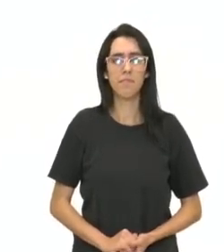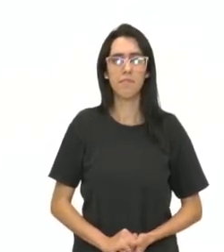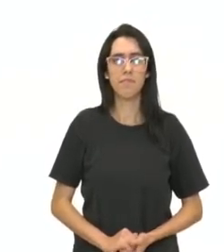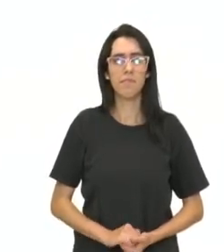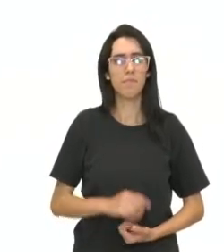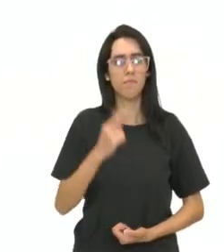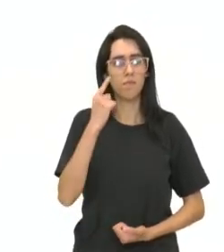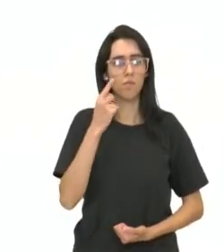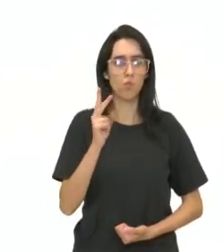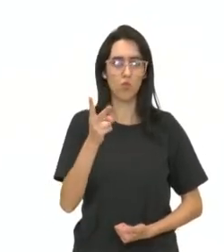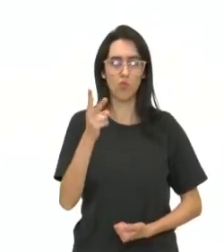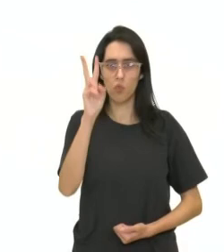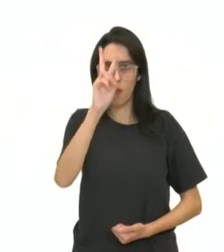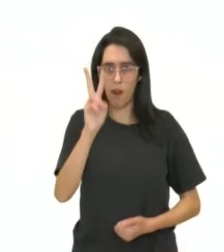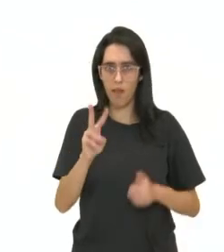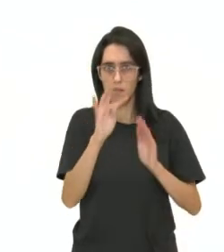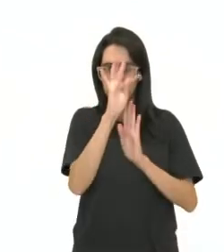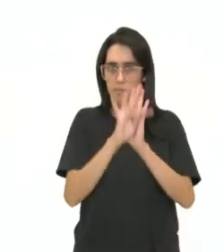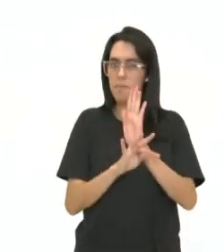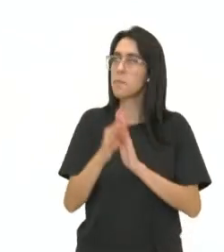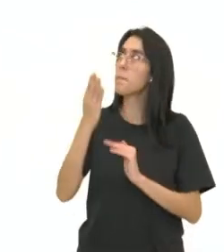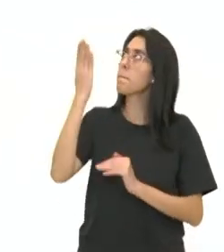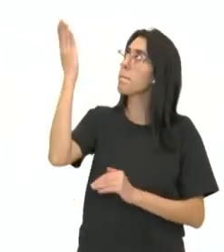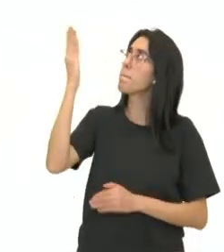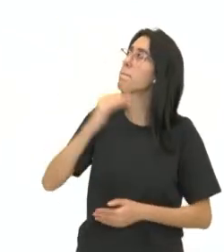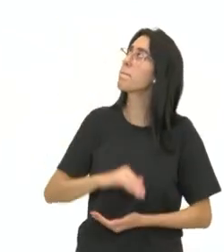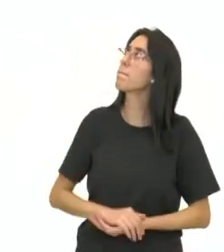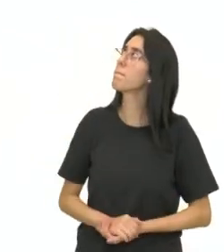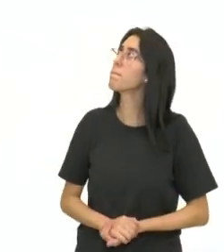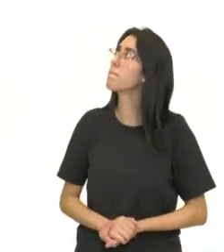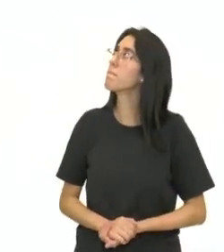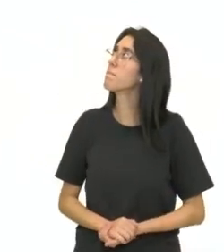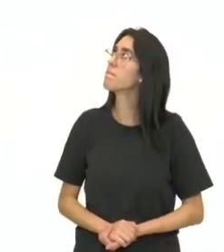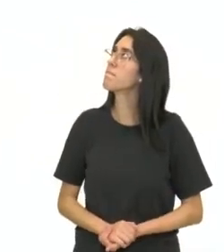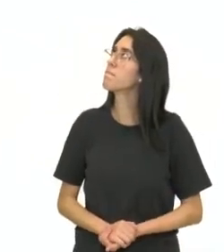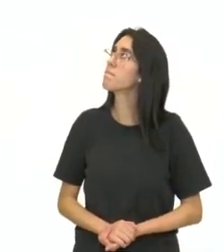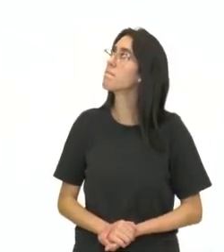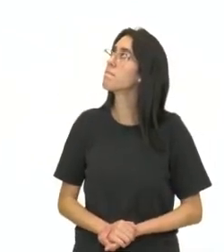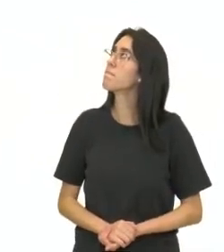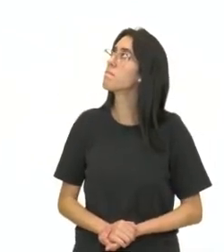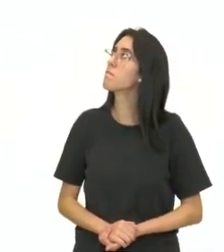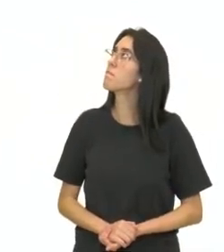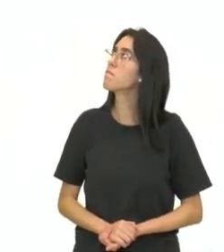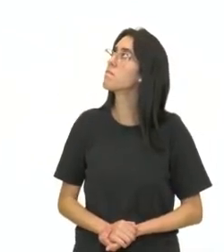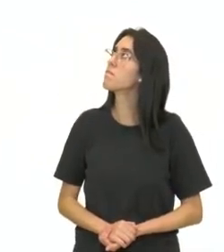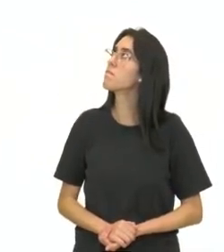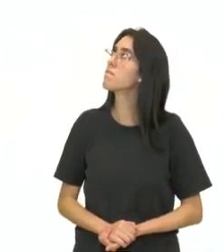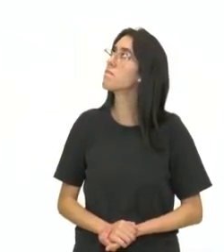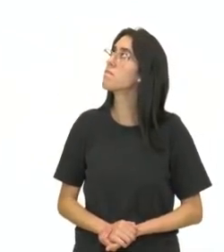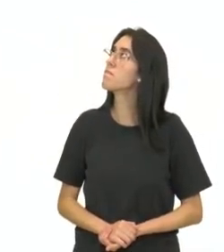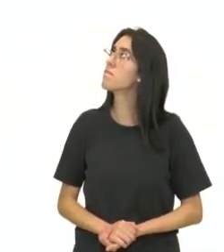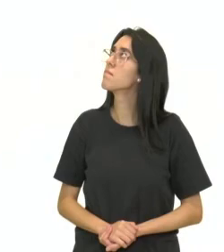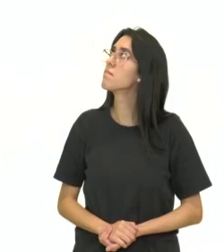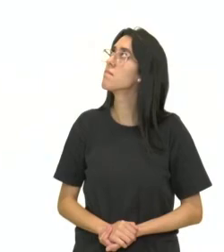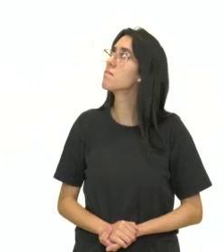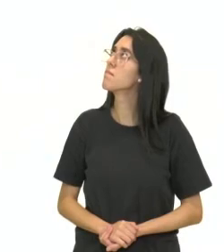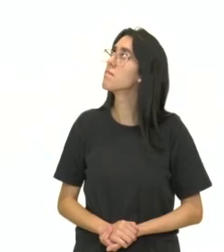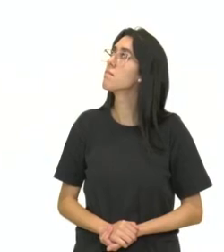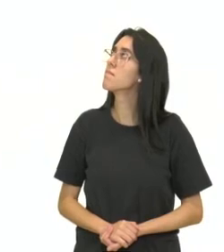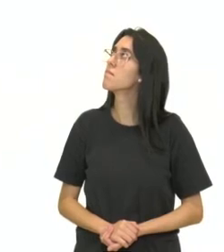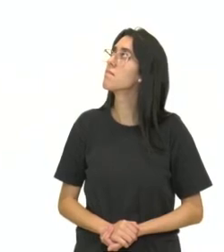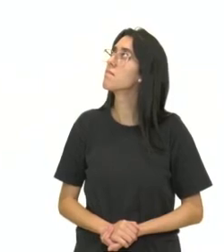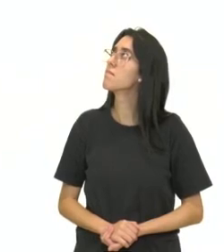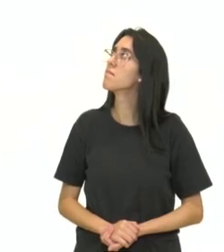convertirse em mais sustantivo ele e ele se converteu em aula câmbio dobradeira ou e